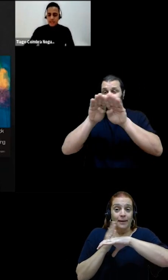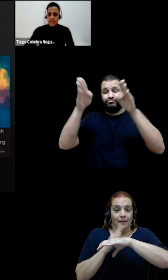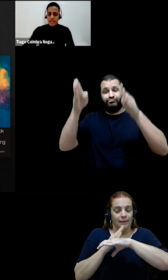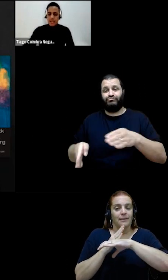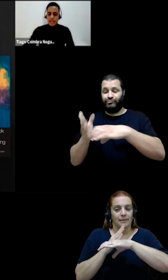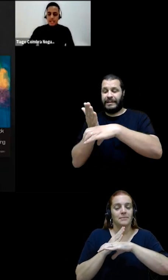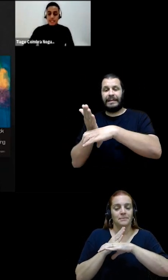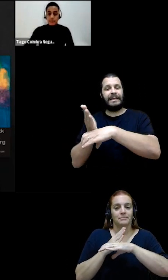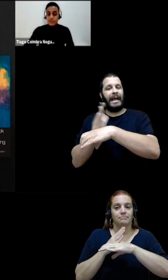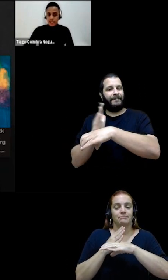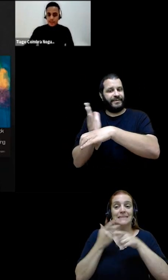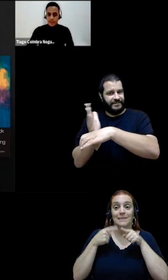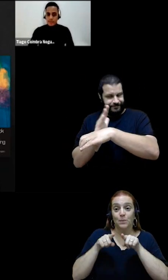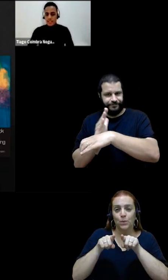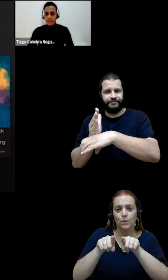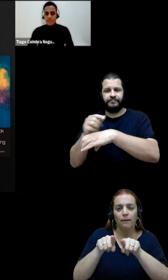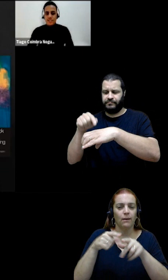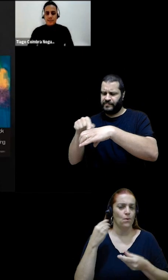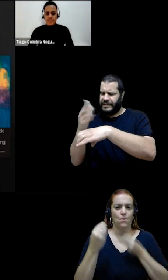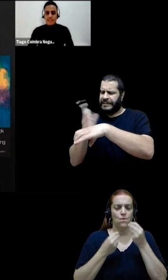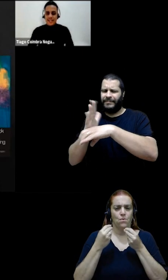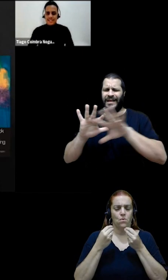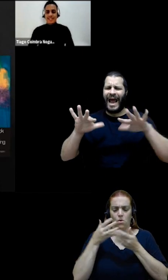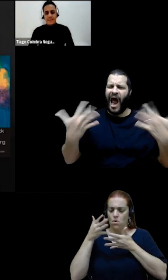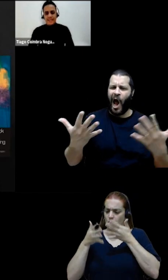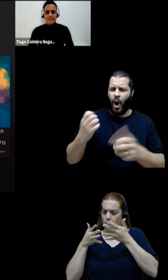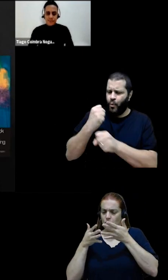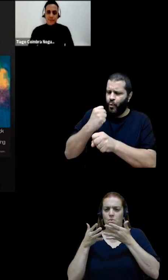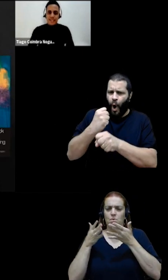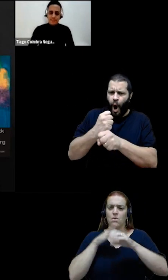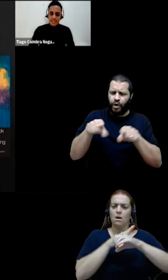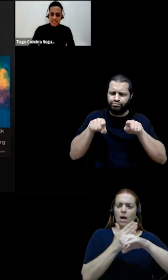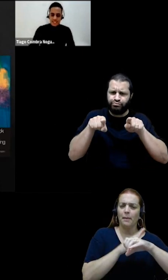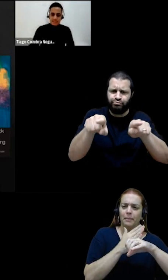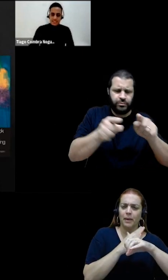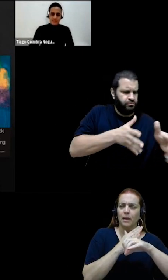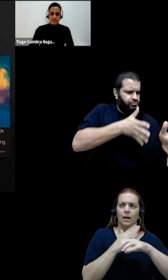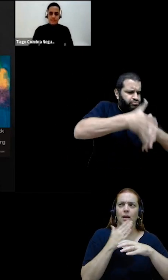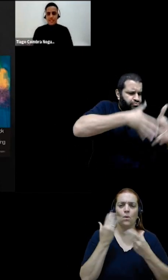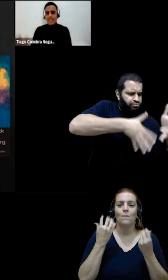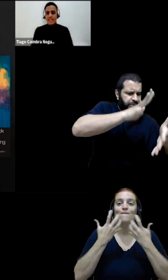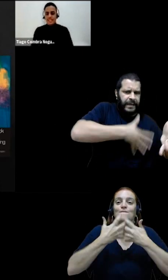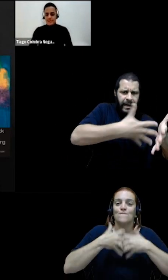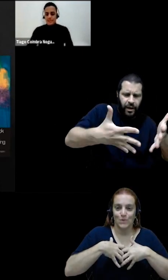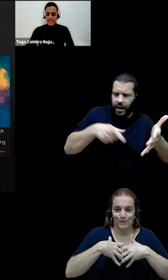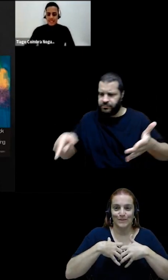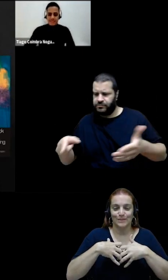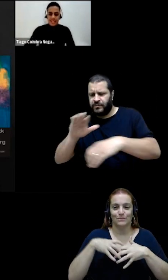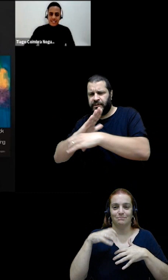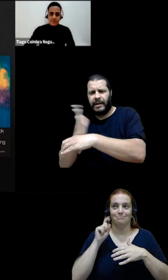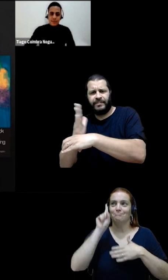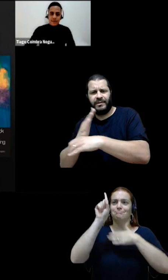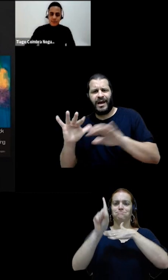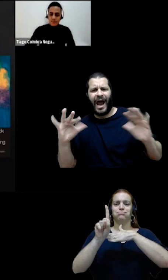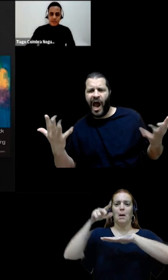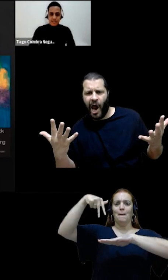interpretação simultânea, como os intérpretes de língua de sinais também atuam em cabines de interpretação simultânea, não somente na